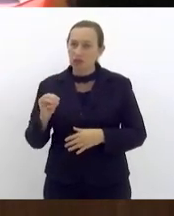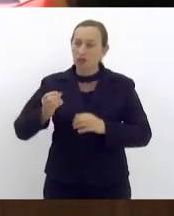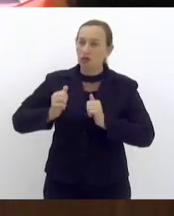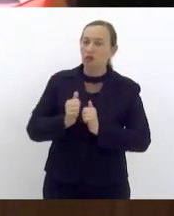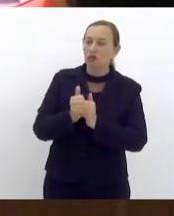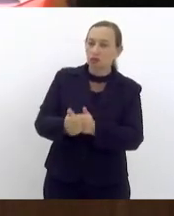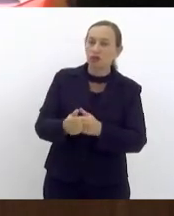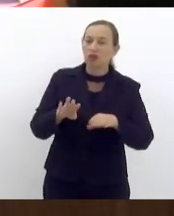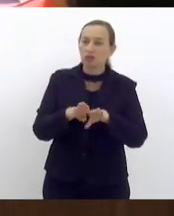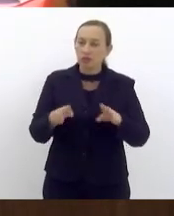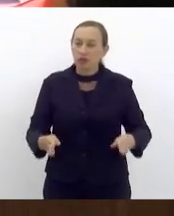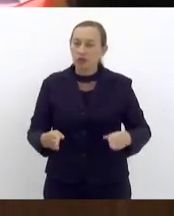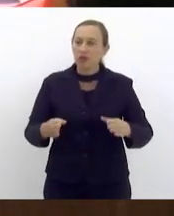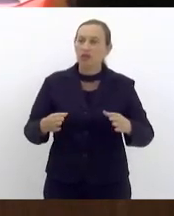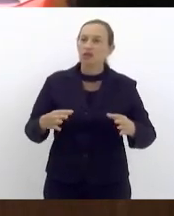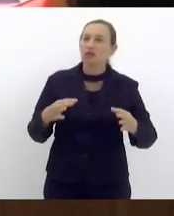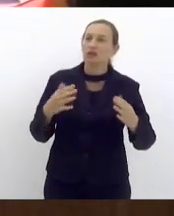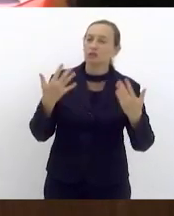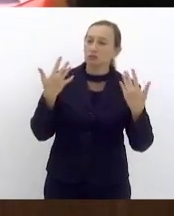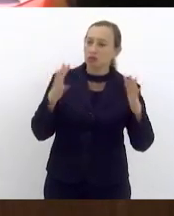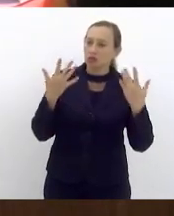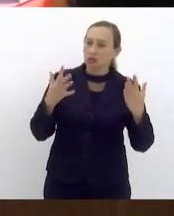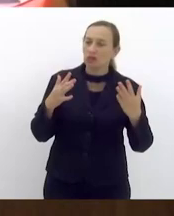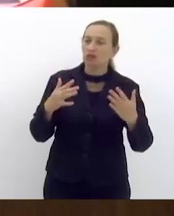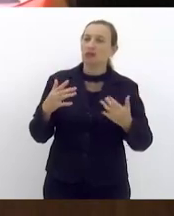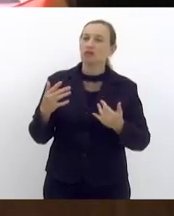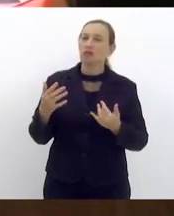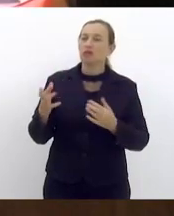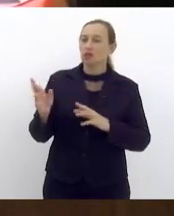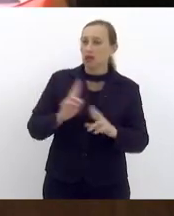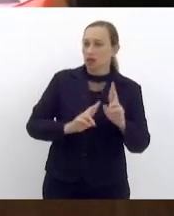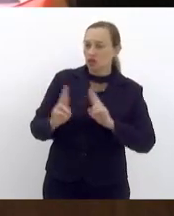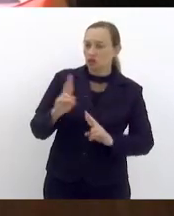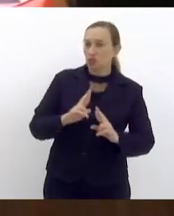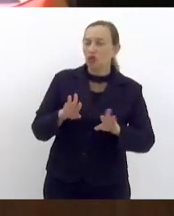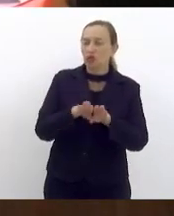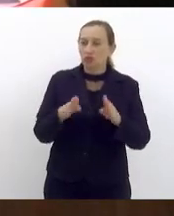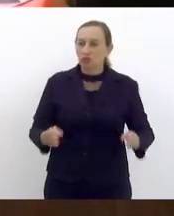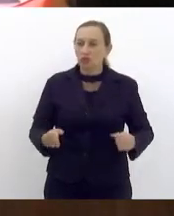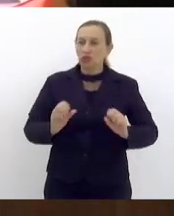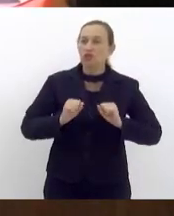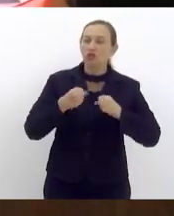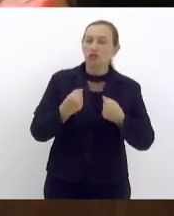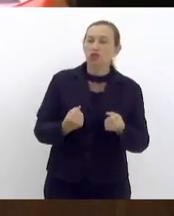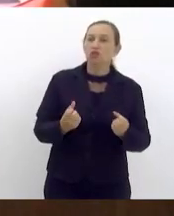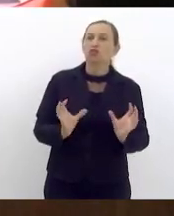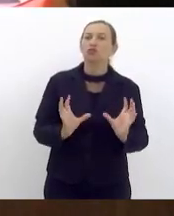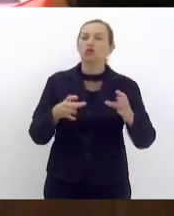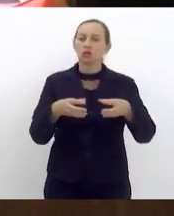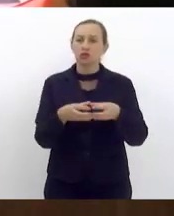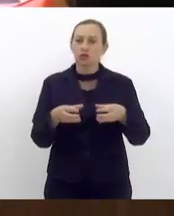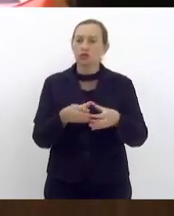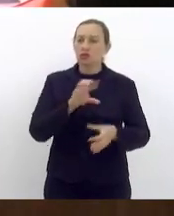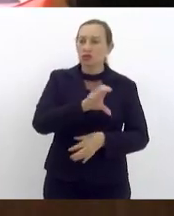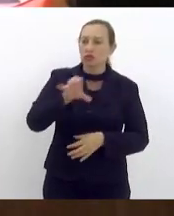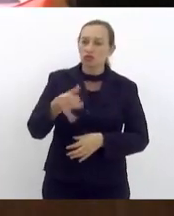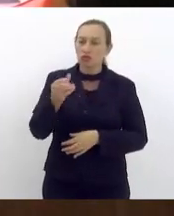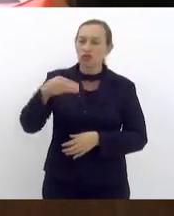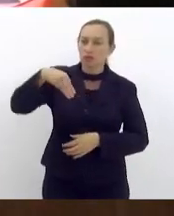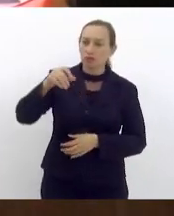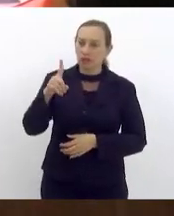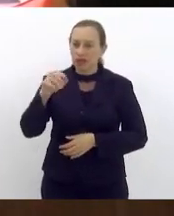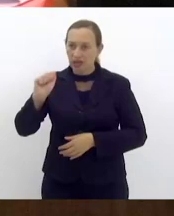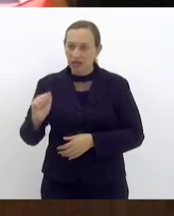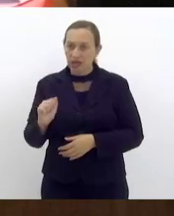brilhantismo de fato a gente tem tido o retorno da mesa a todo o esforço não só da equipe da ccj mas da Milena de toda Assessoria é